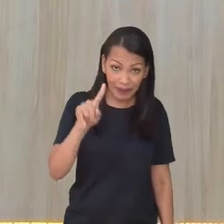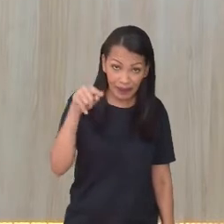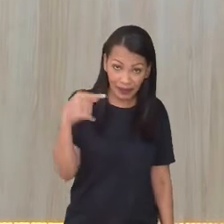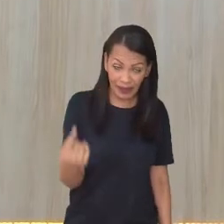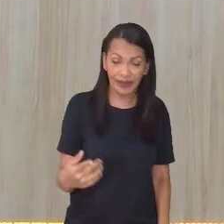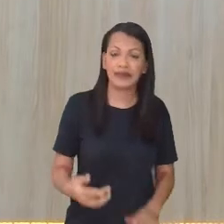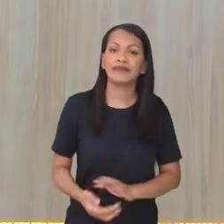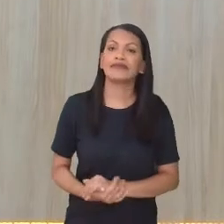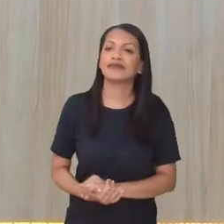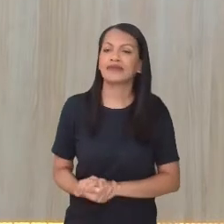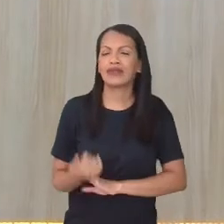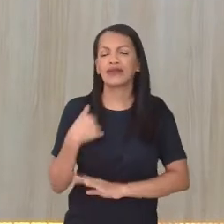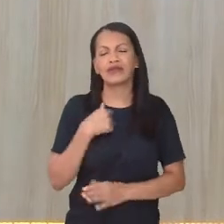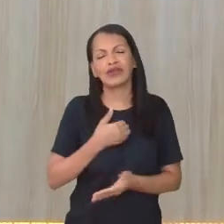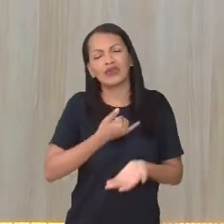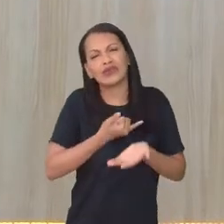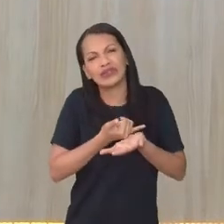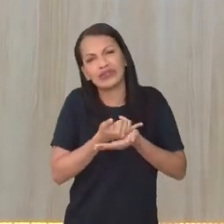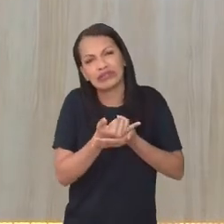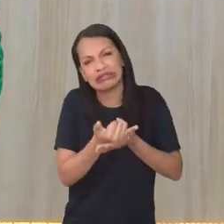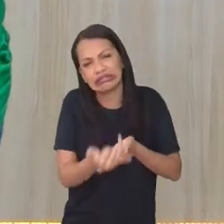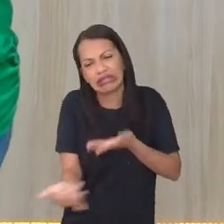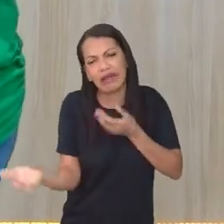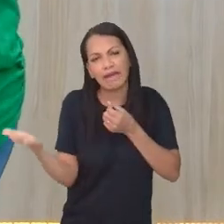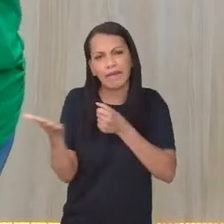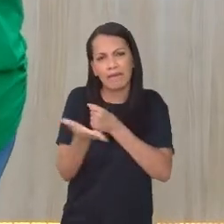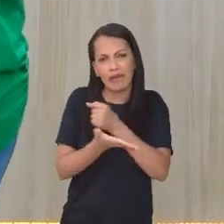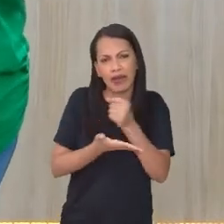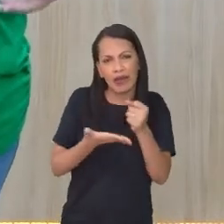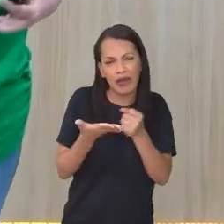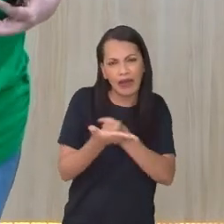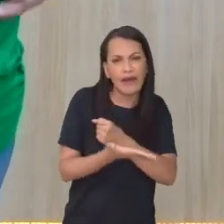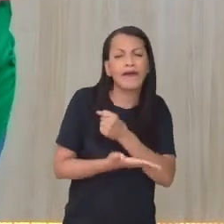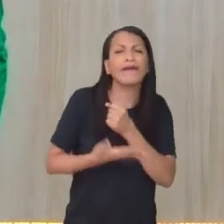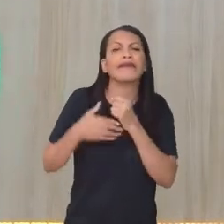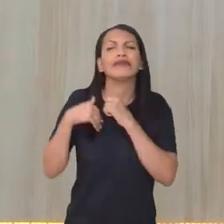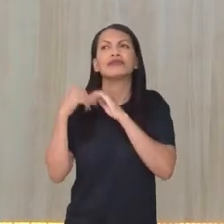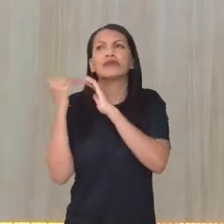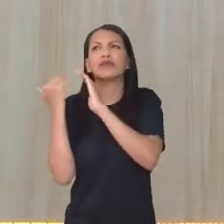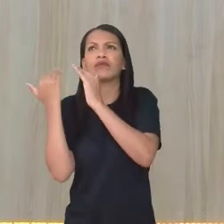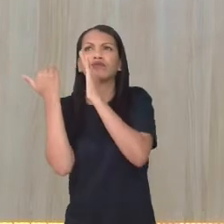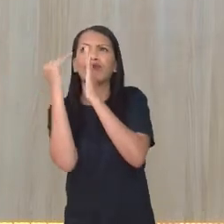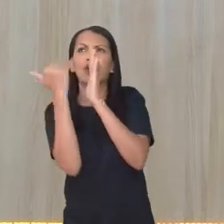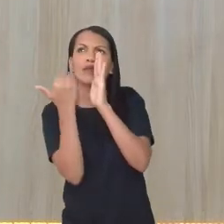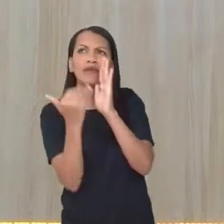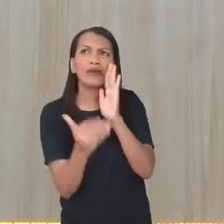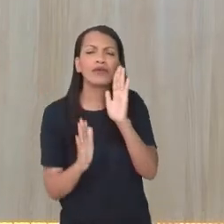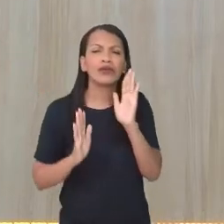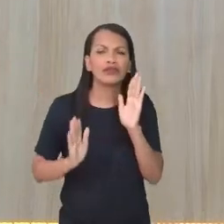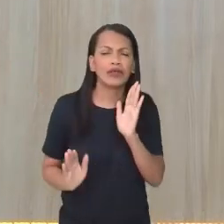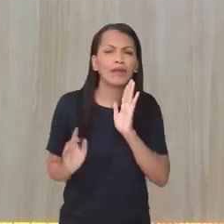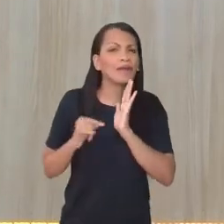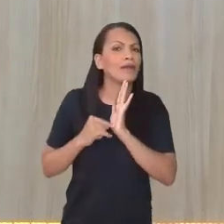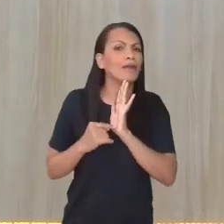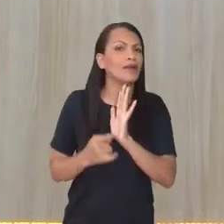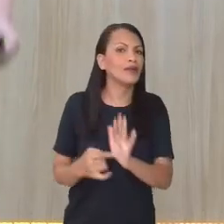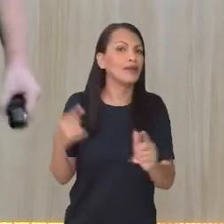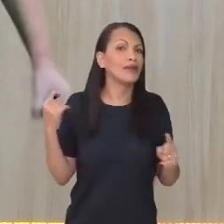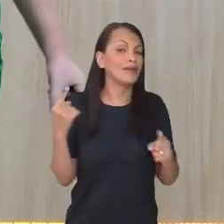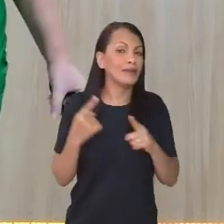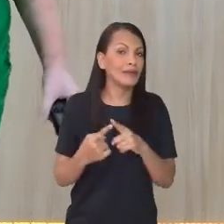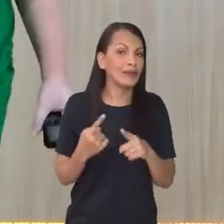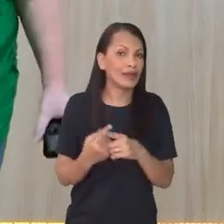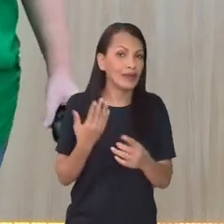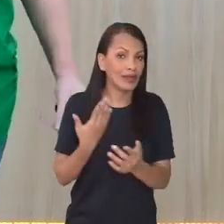está introduzindo, porque aqui a gente está falando de classificação. Então, a gente está já trazendo. Por que essa